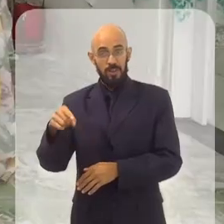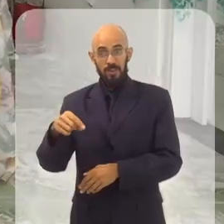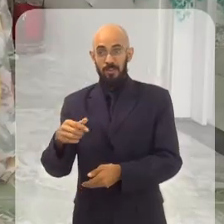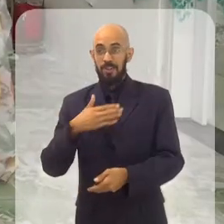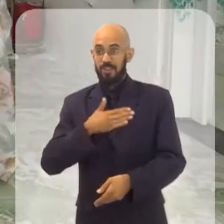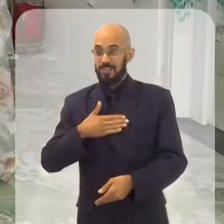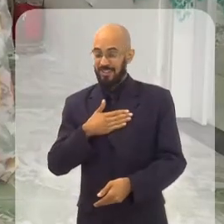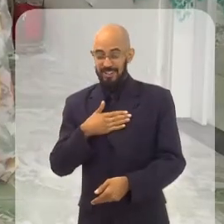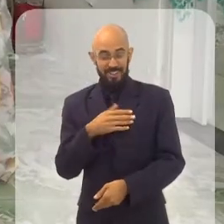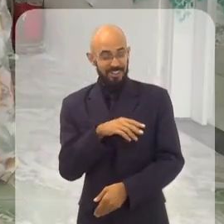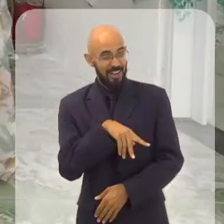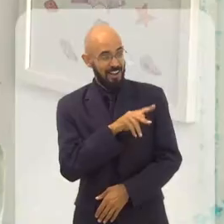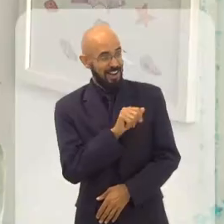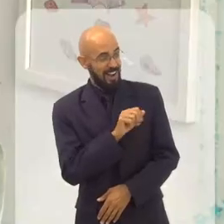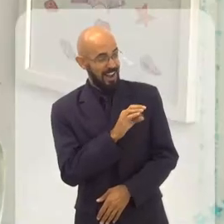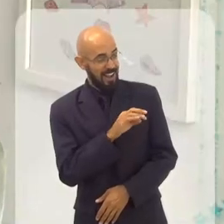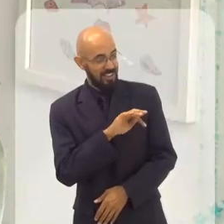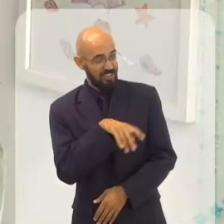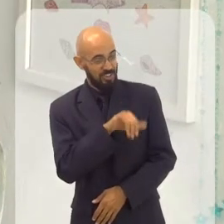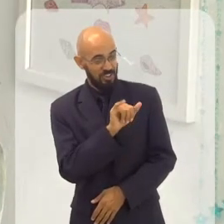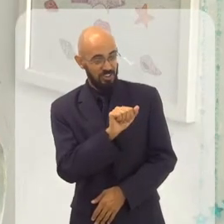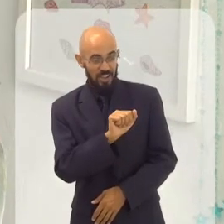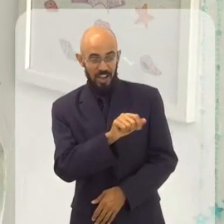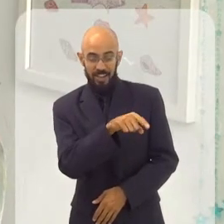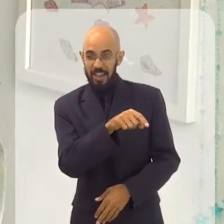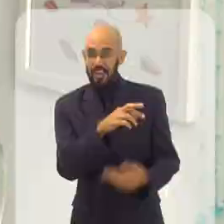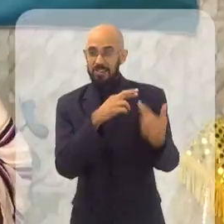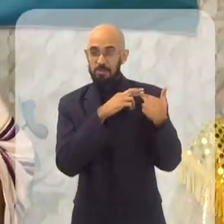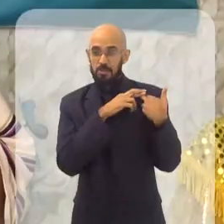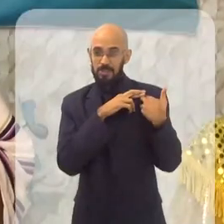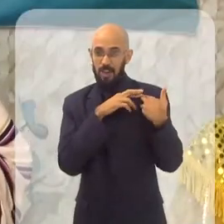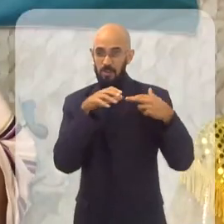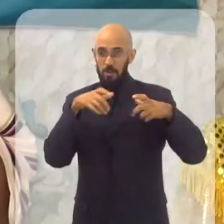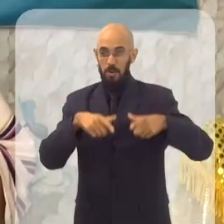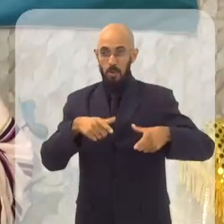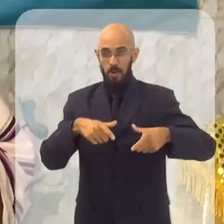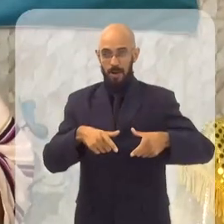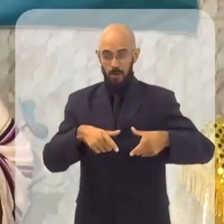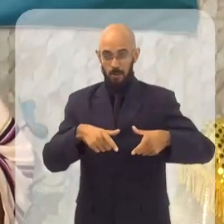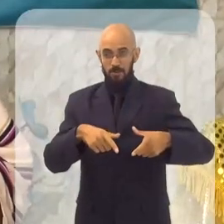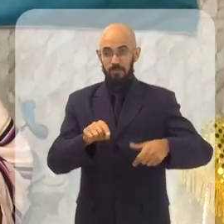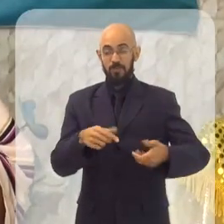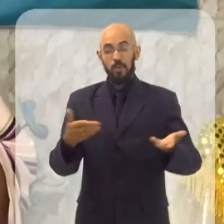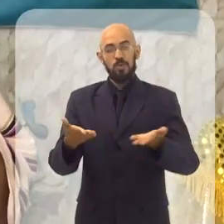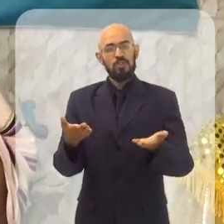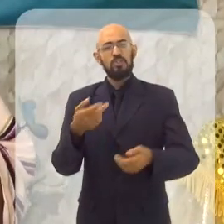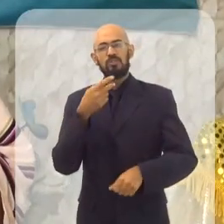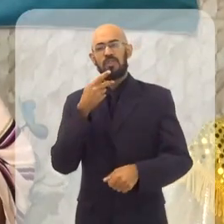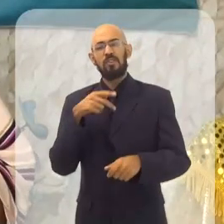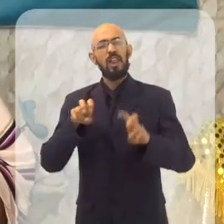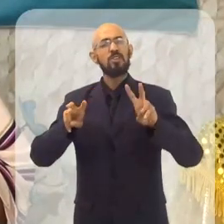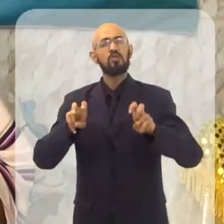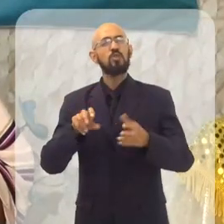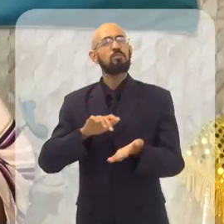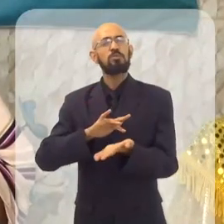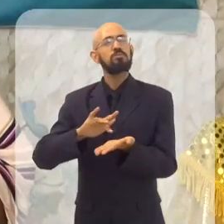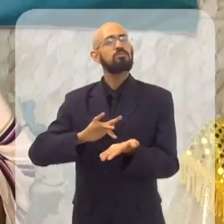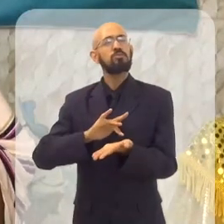Kátia Bastos, que é responsável pelo espaço. Hoje nós vamos falar sobre os